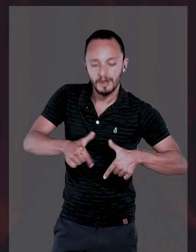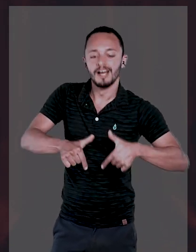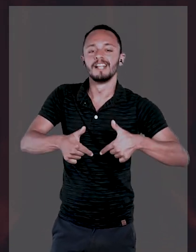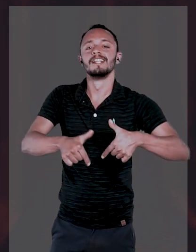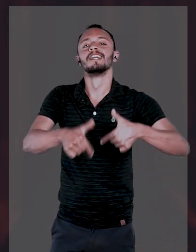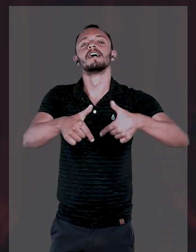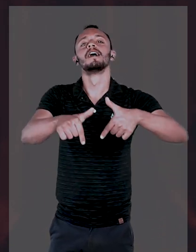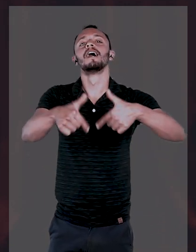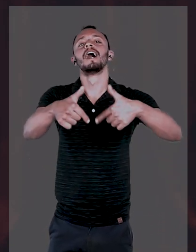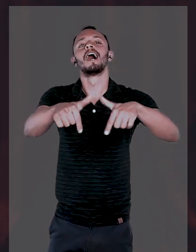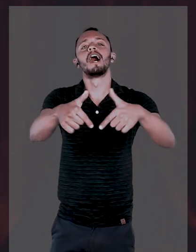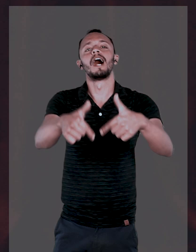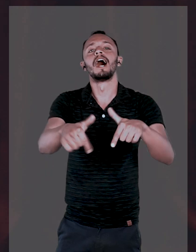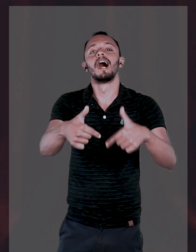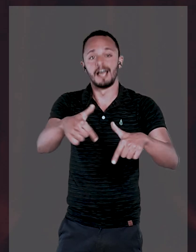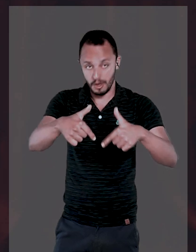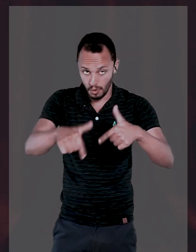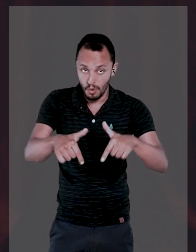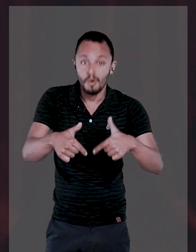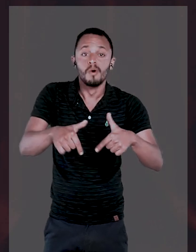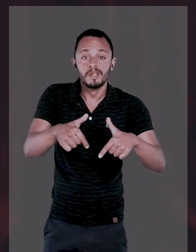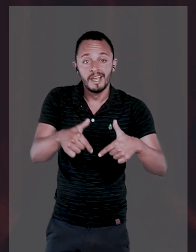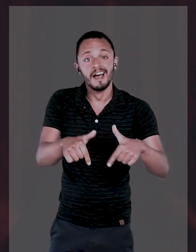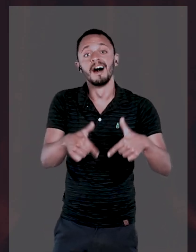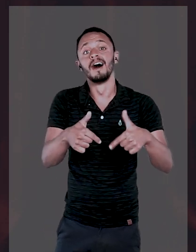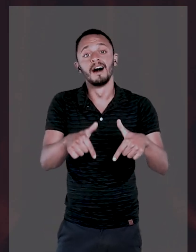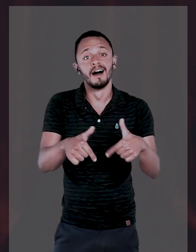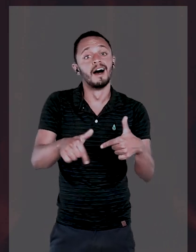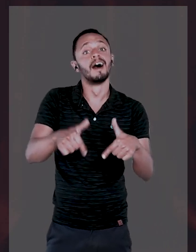foi trabalhar.